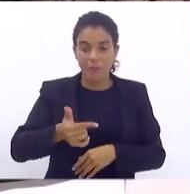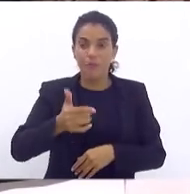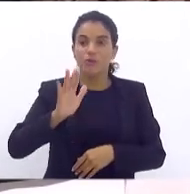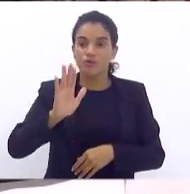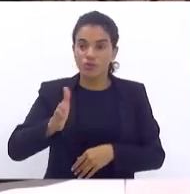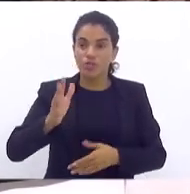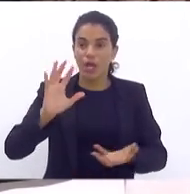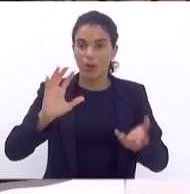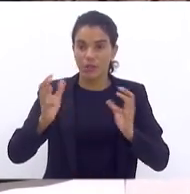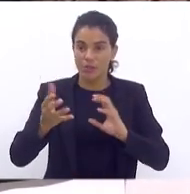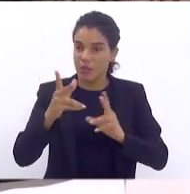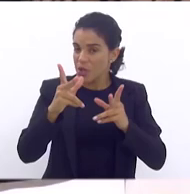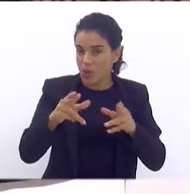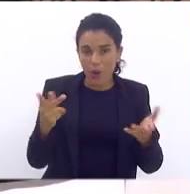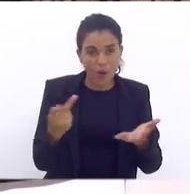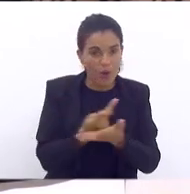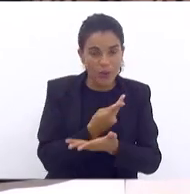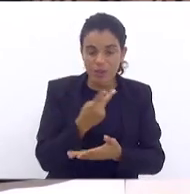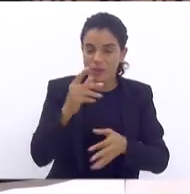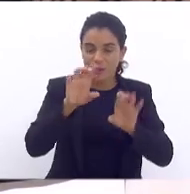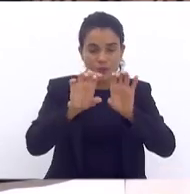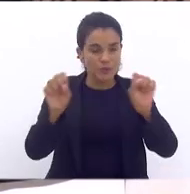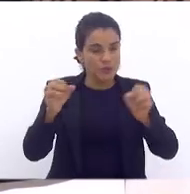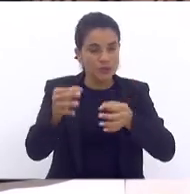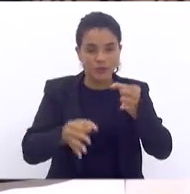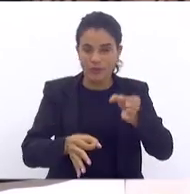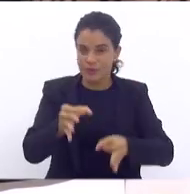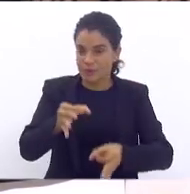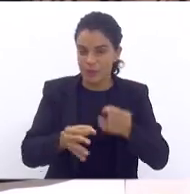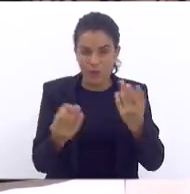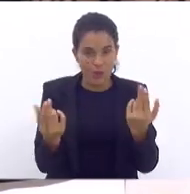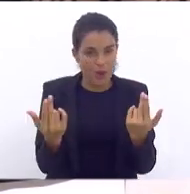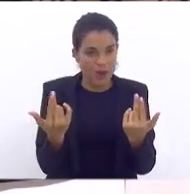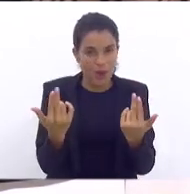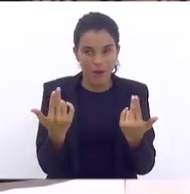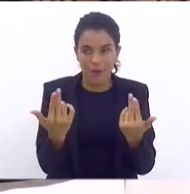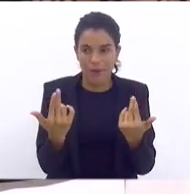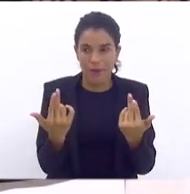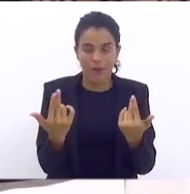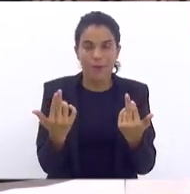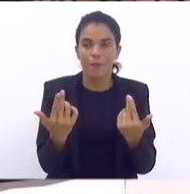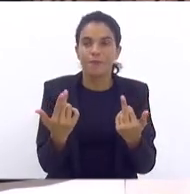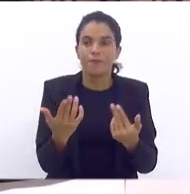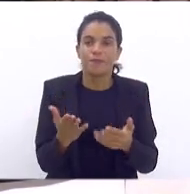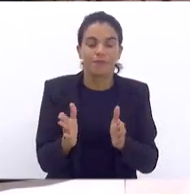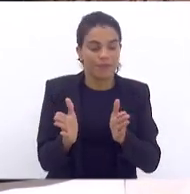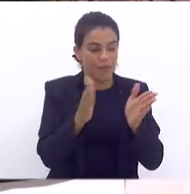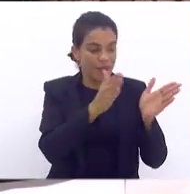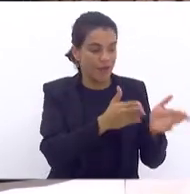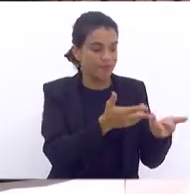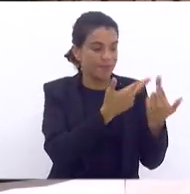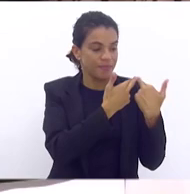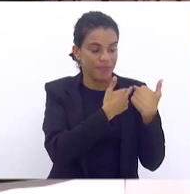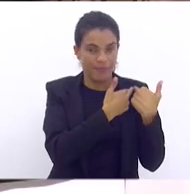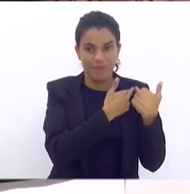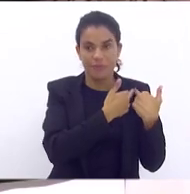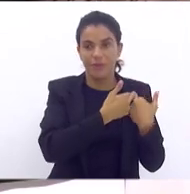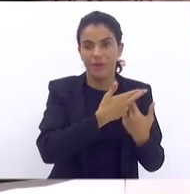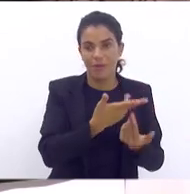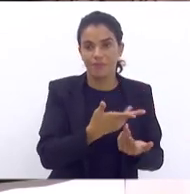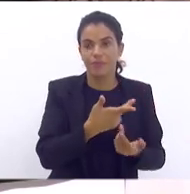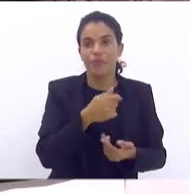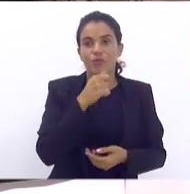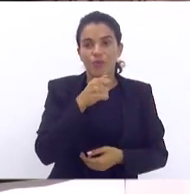aconteceu. É muito semelhante ao Poder Judiciário, como eu estou dizendo para os senhores. A gente não. A outra parte da competência, a gente não está entrando